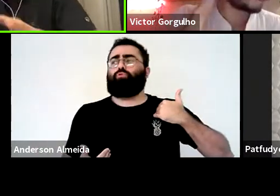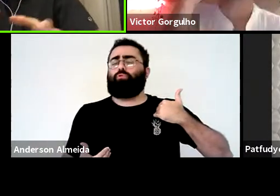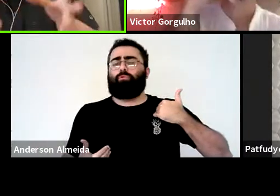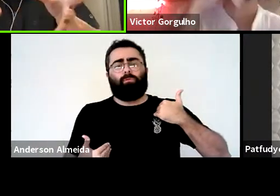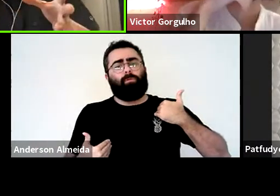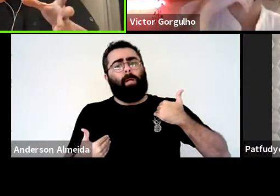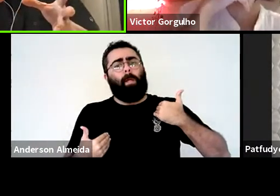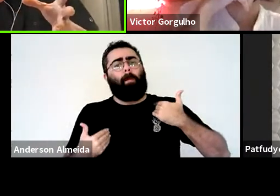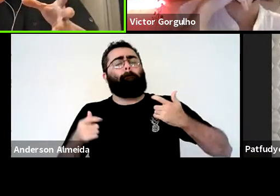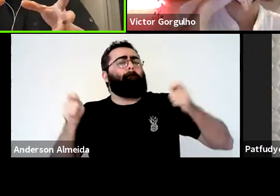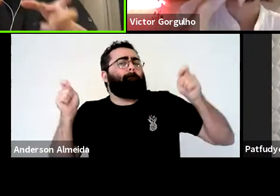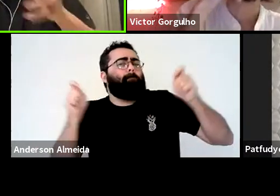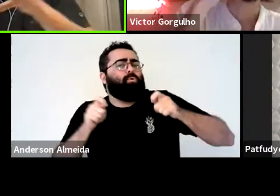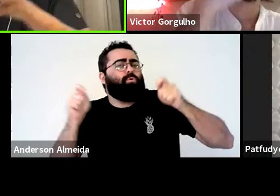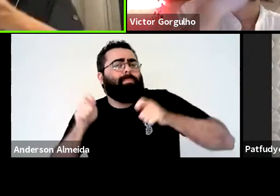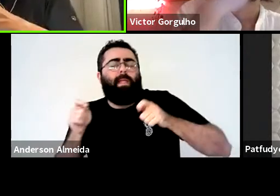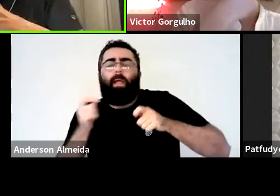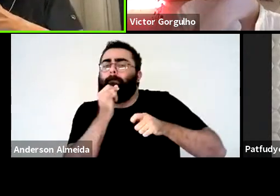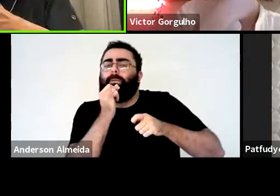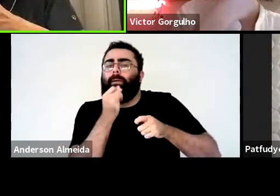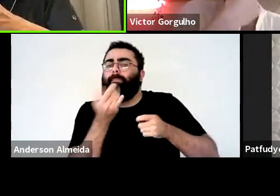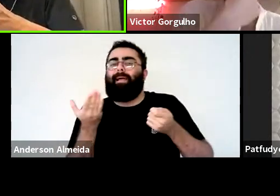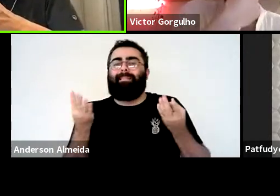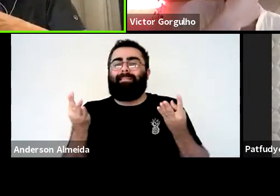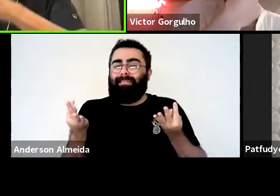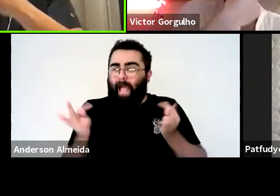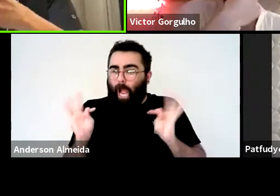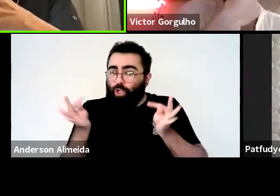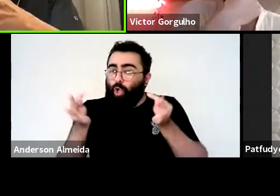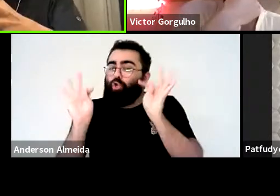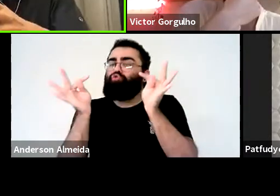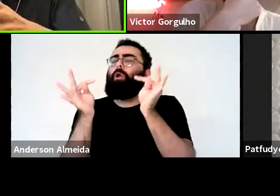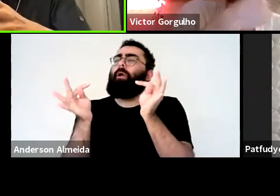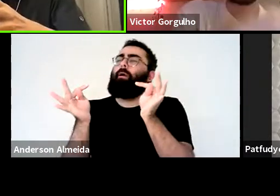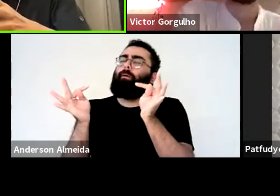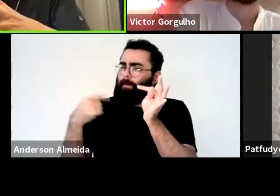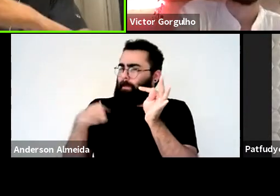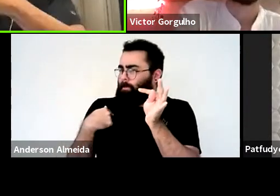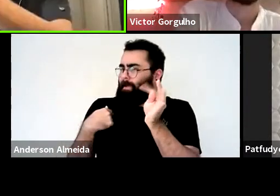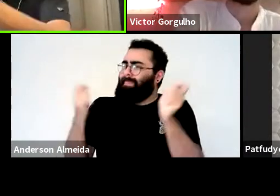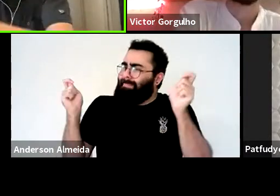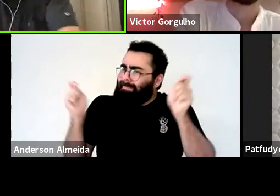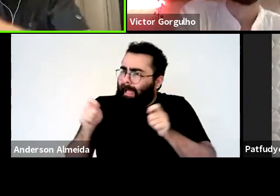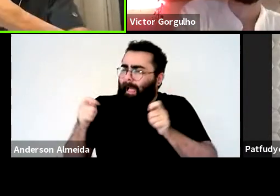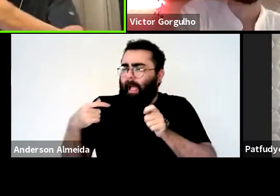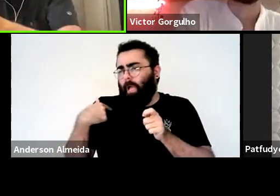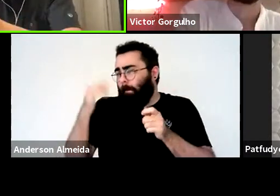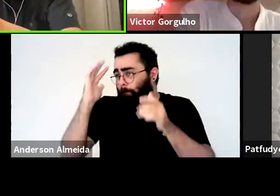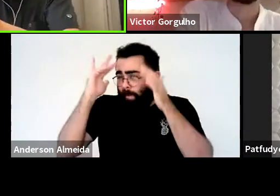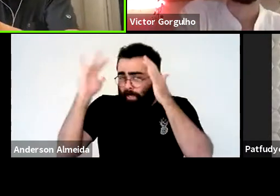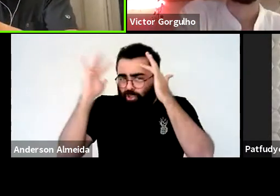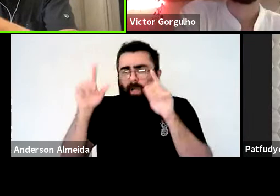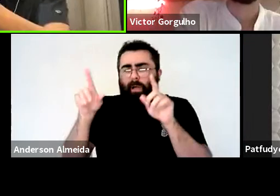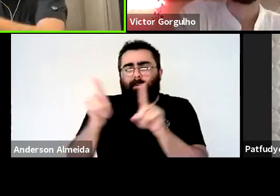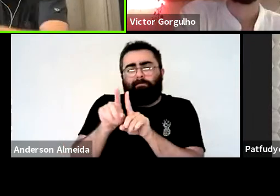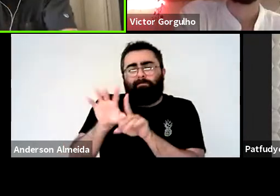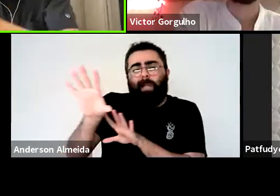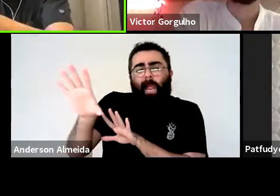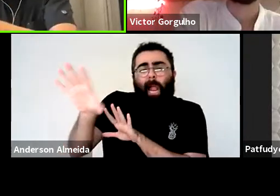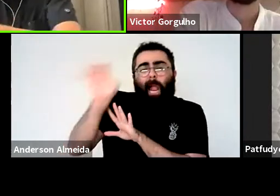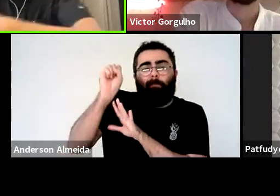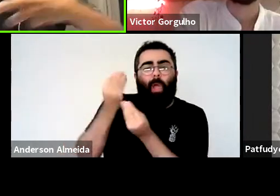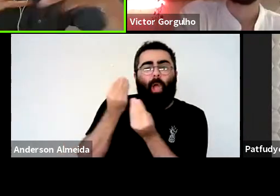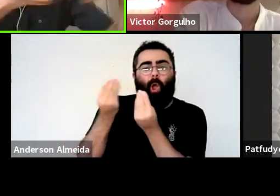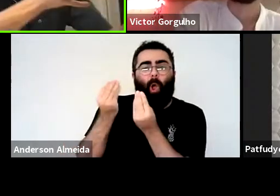da tecnologia que permitiu imaginar a captura e o rapto da